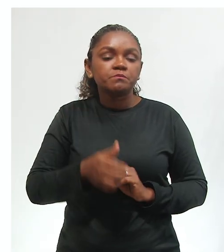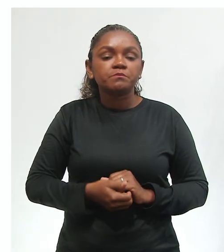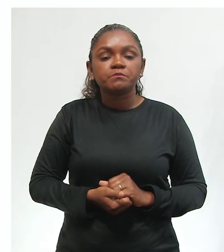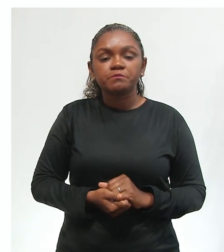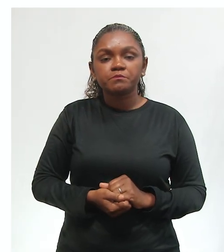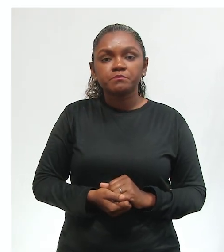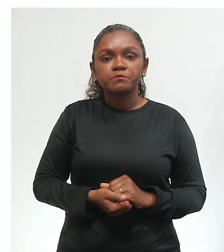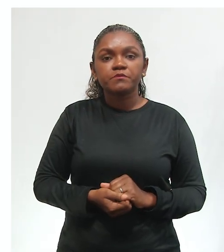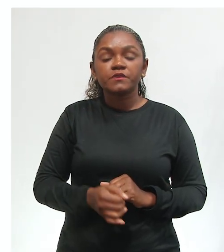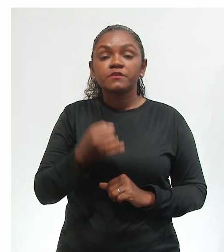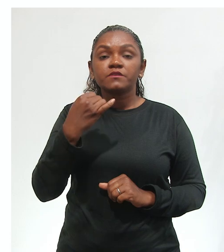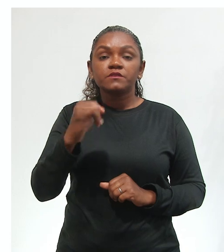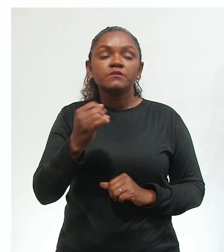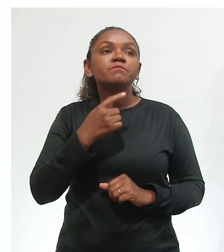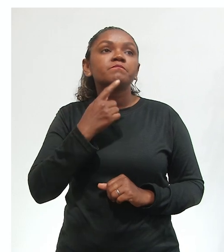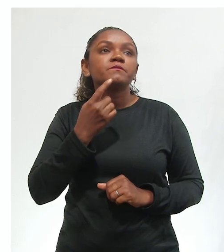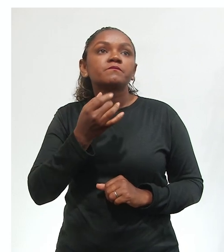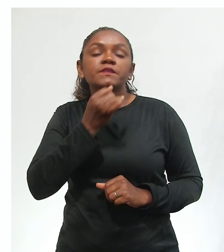eu tivesse que somar